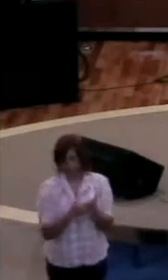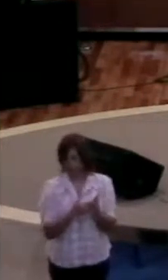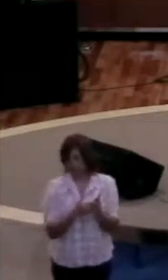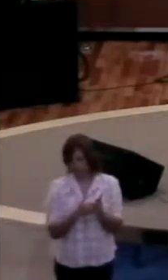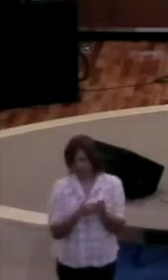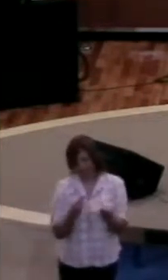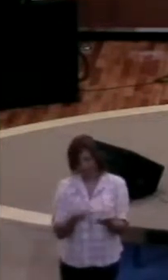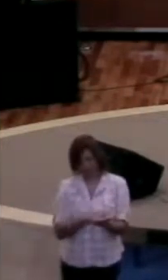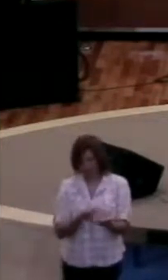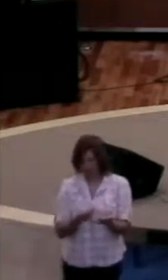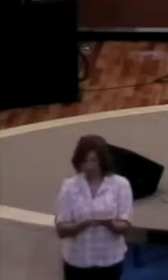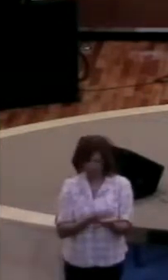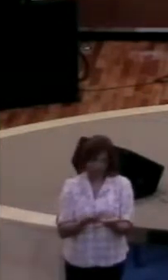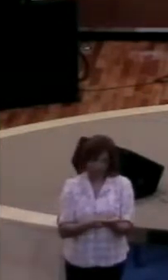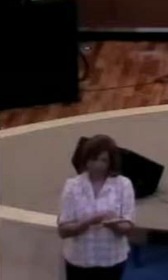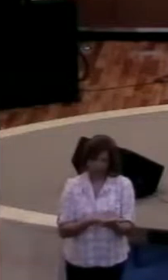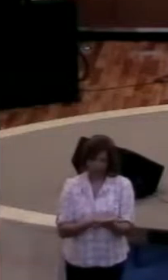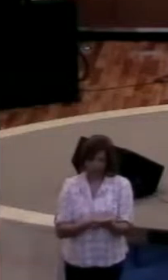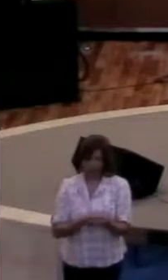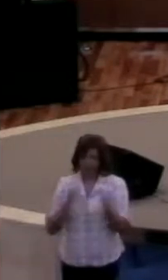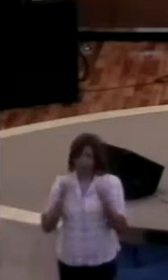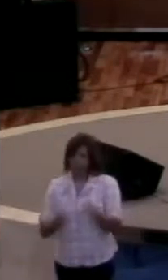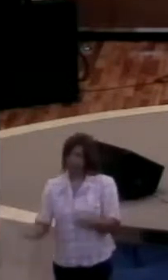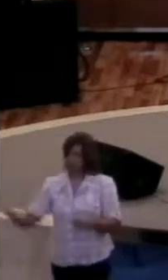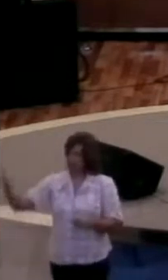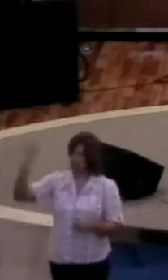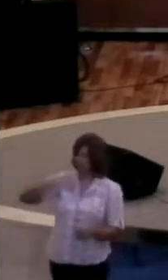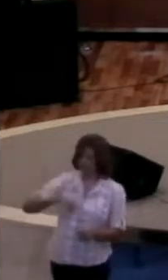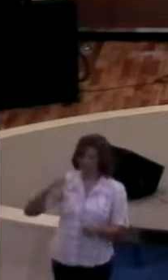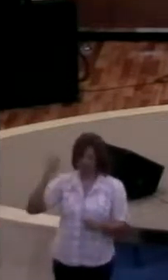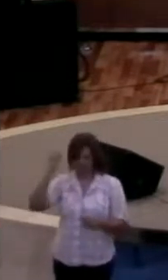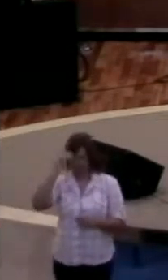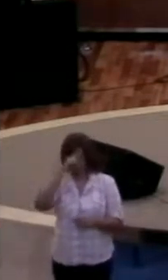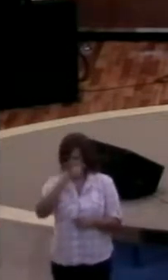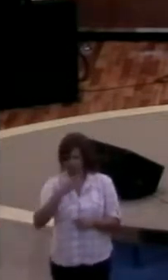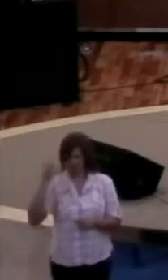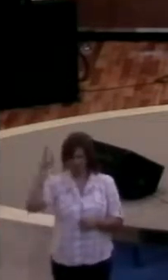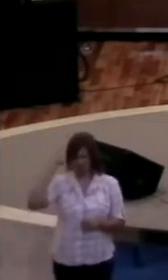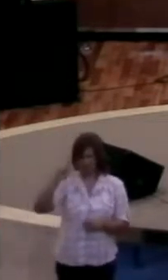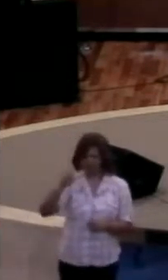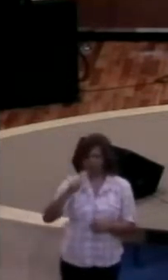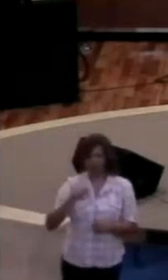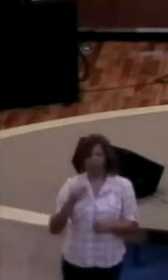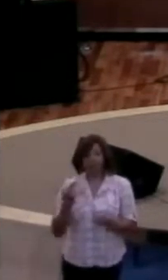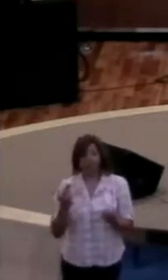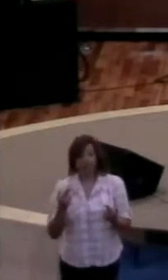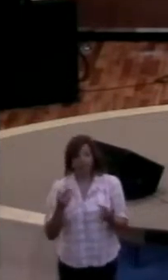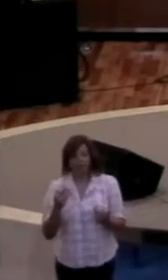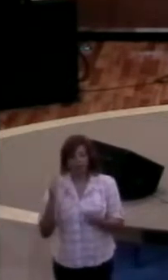Eu sou, irmão, pode vir barreira que eu vou passar por cima. Mais ou menos o que o Brasil falava da Alemanha.